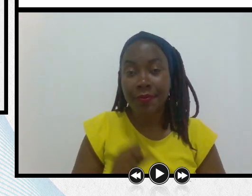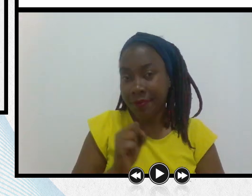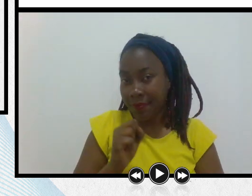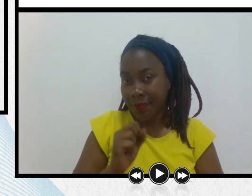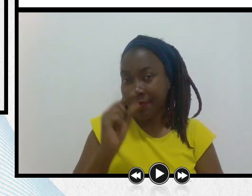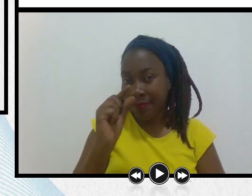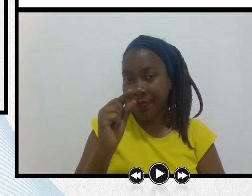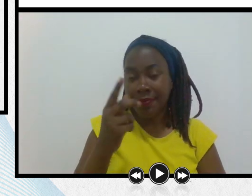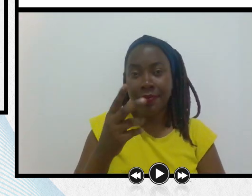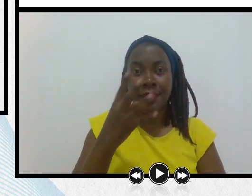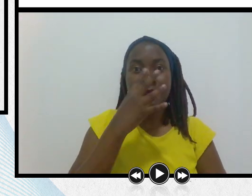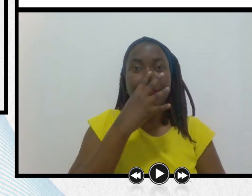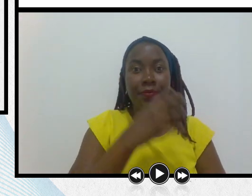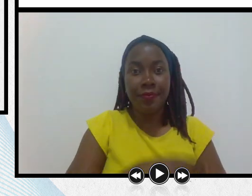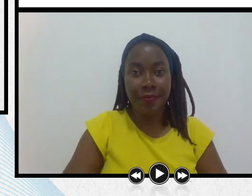segundinho. Nossa.